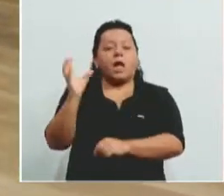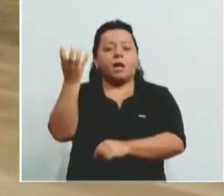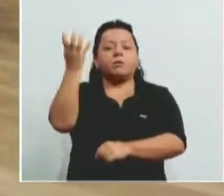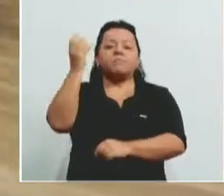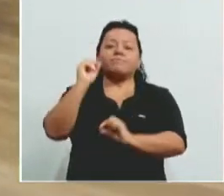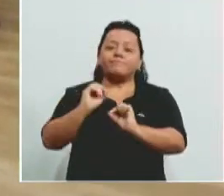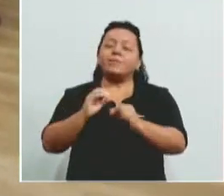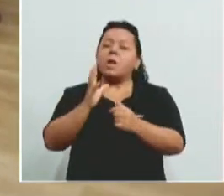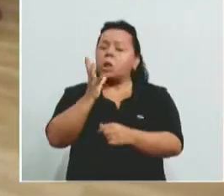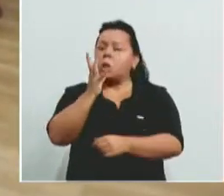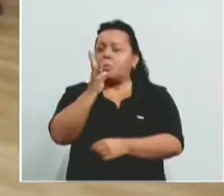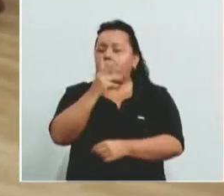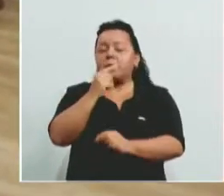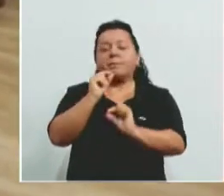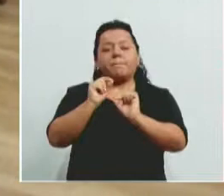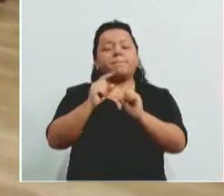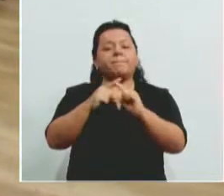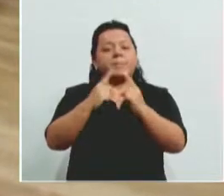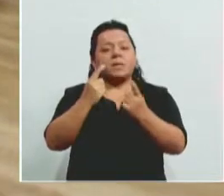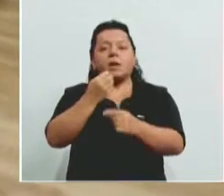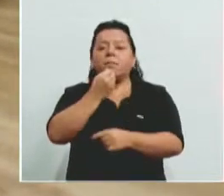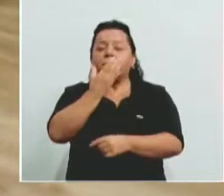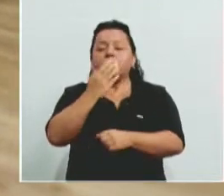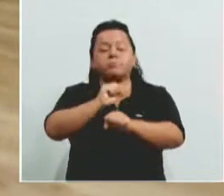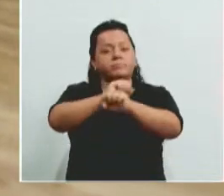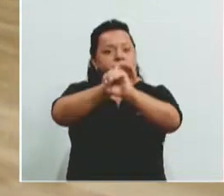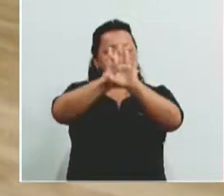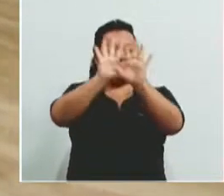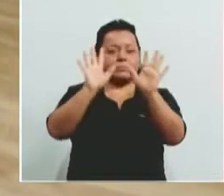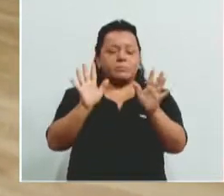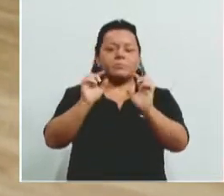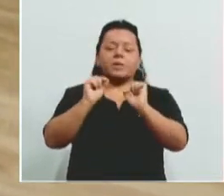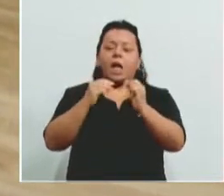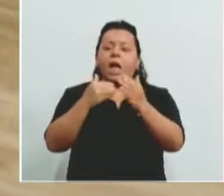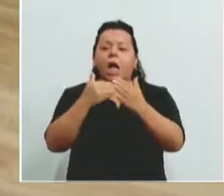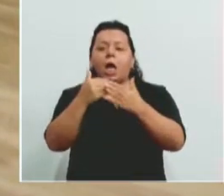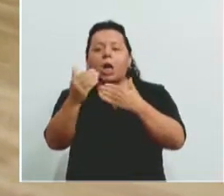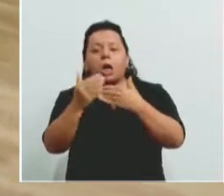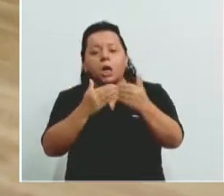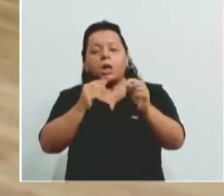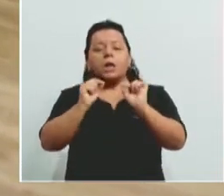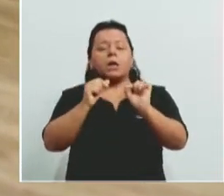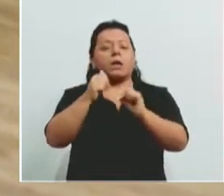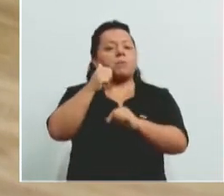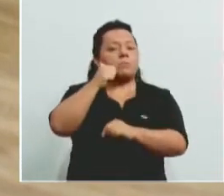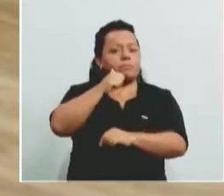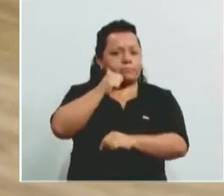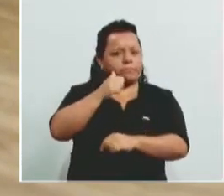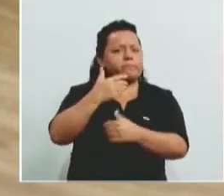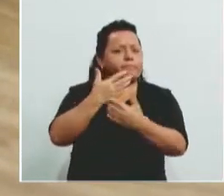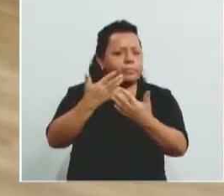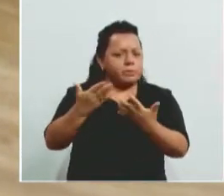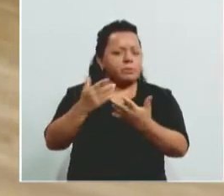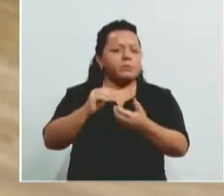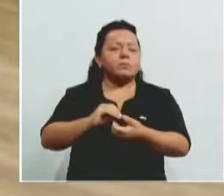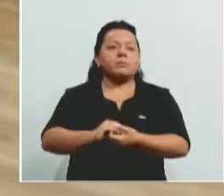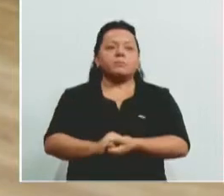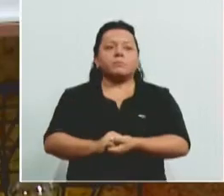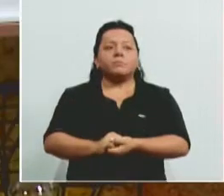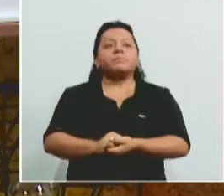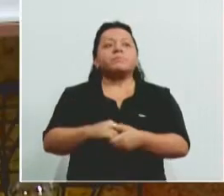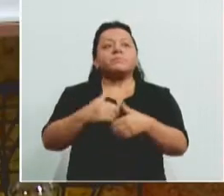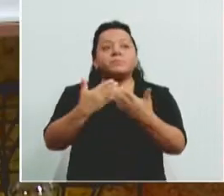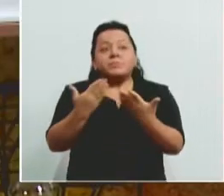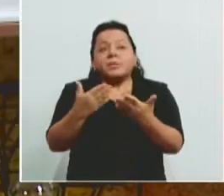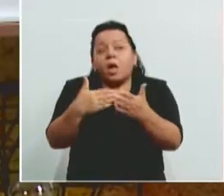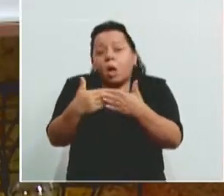então é sempre muito bom a gente trazer esse tipo de esclarecimento. Qualquer mulher está sujeita, doutora? Sim, qualquer mulher. Nós